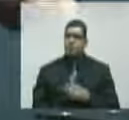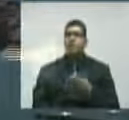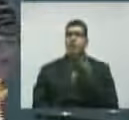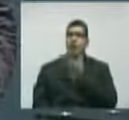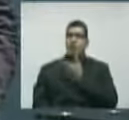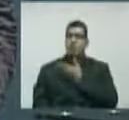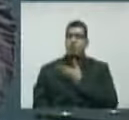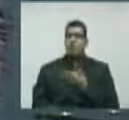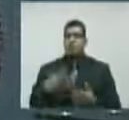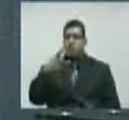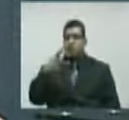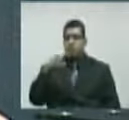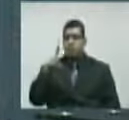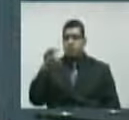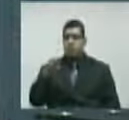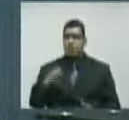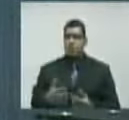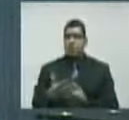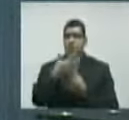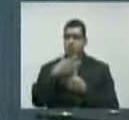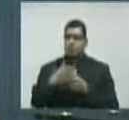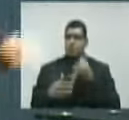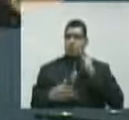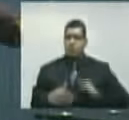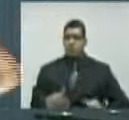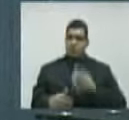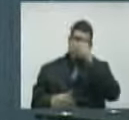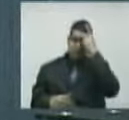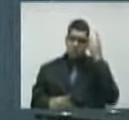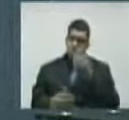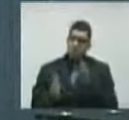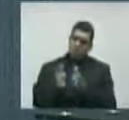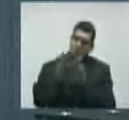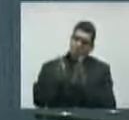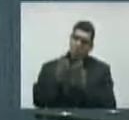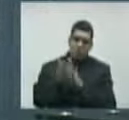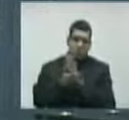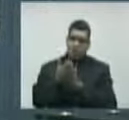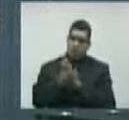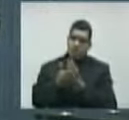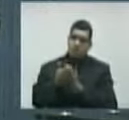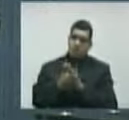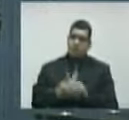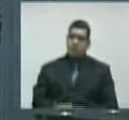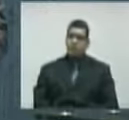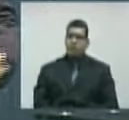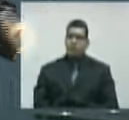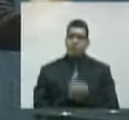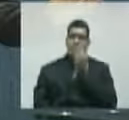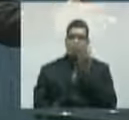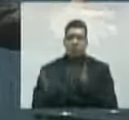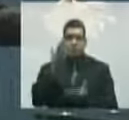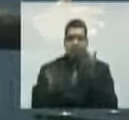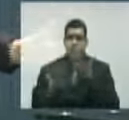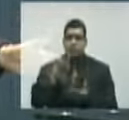do poder, receberam bolsas e pessoas humildes não receberam. No balanço